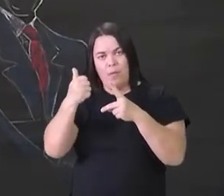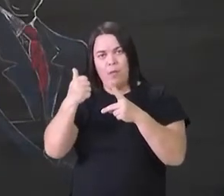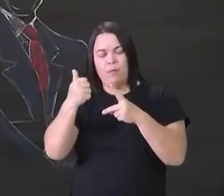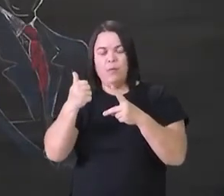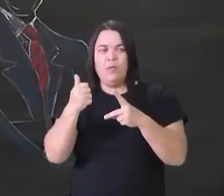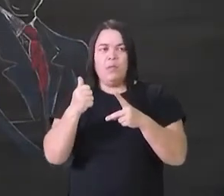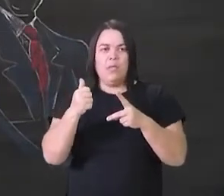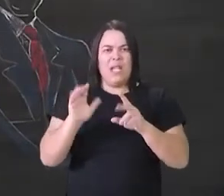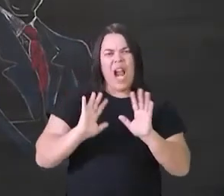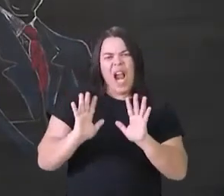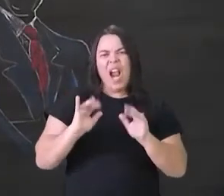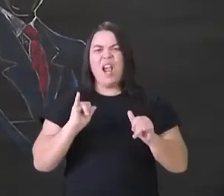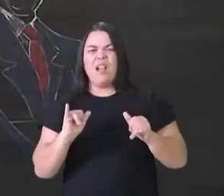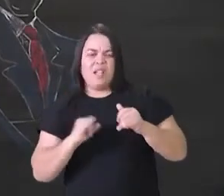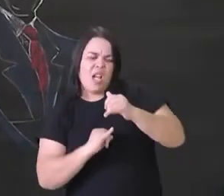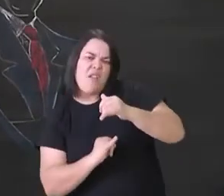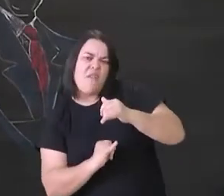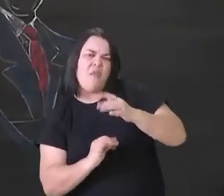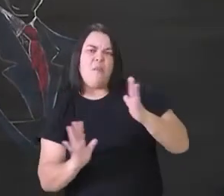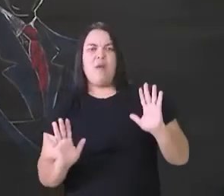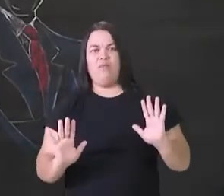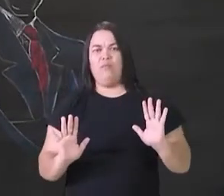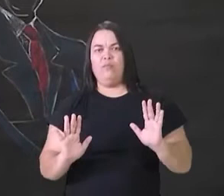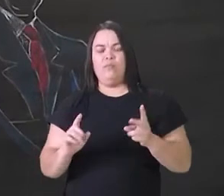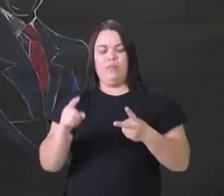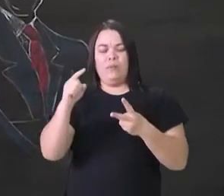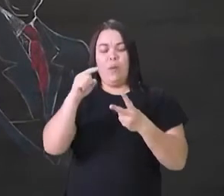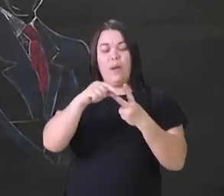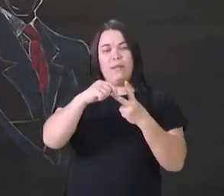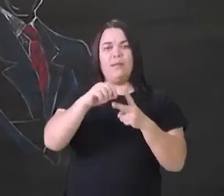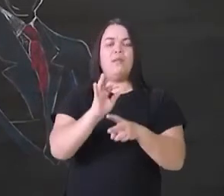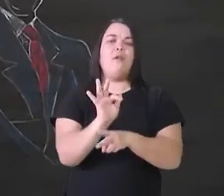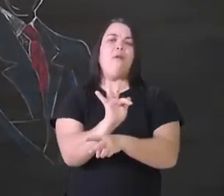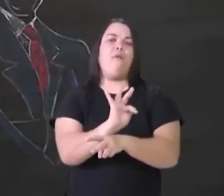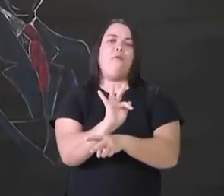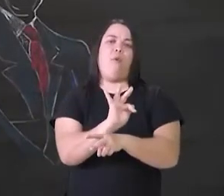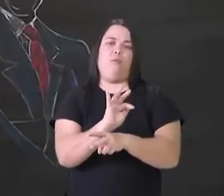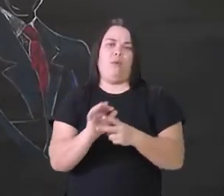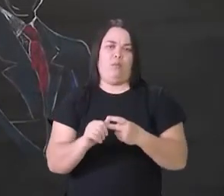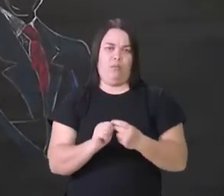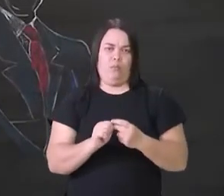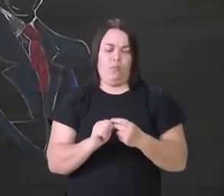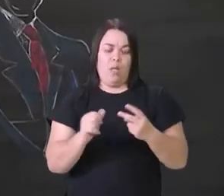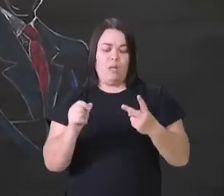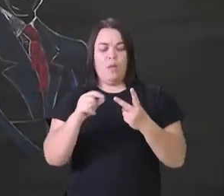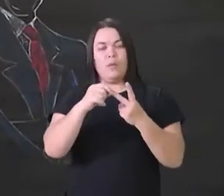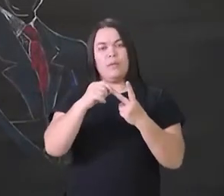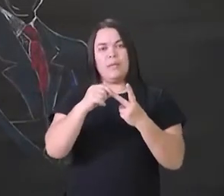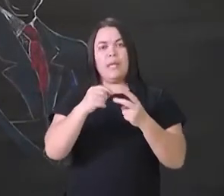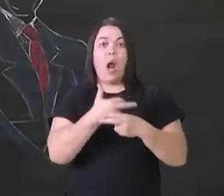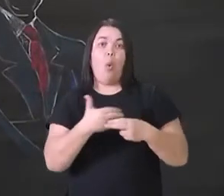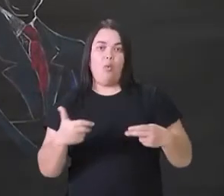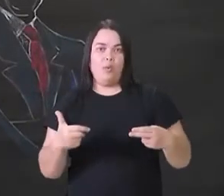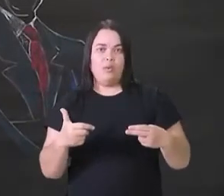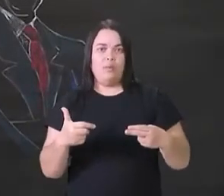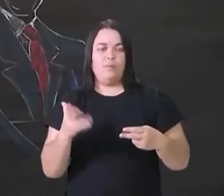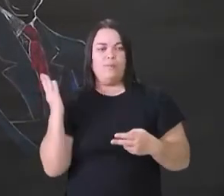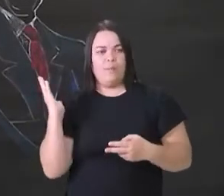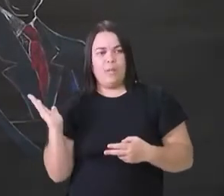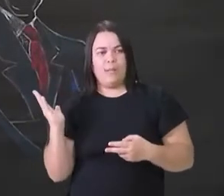formal, ok? Então, para coisas, quando eu quero unir ideias e estou falando de coisas, eu uso o